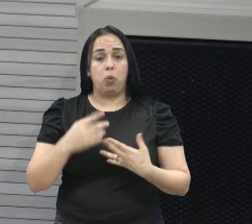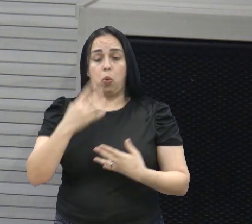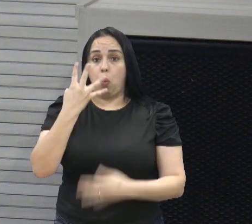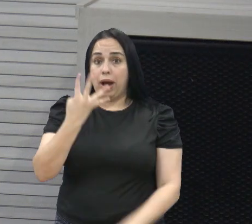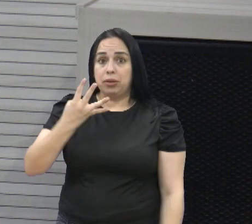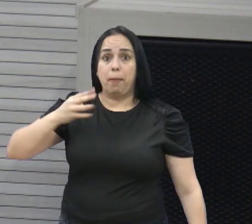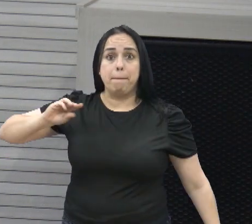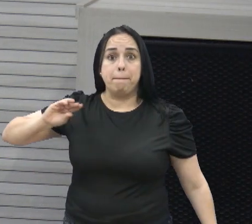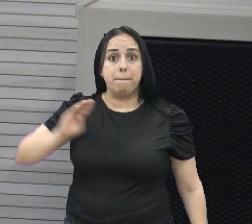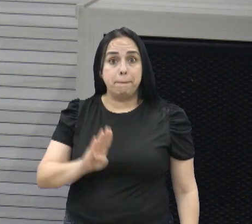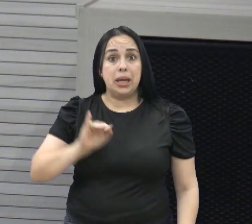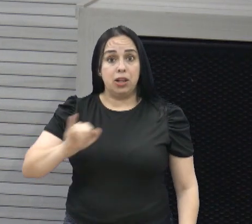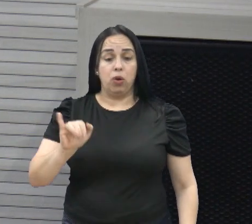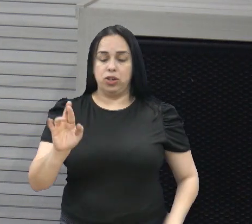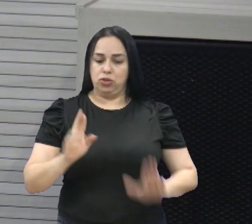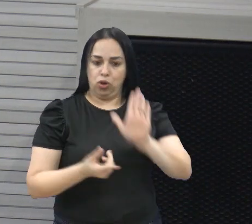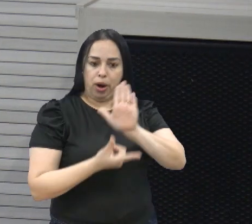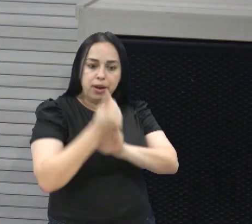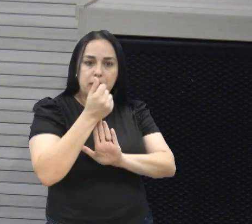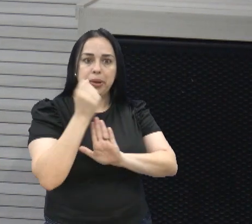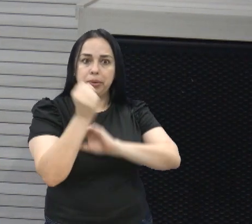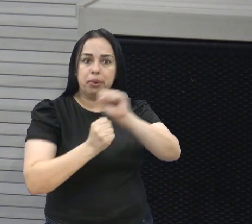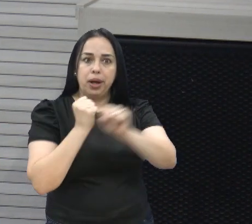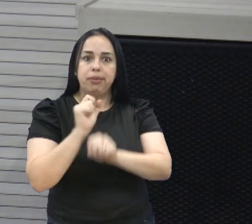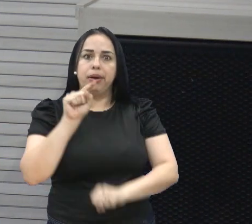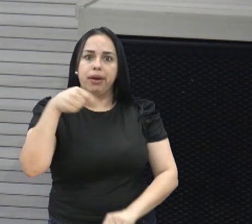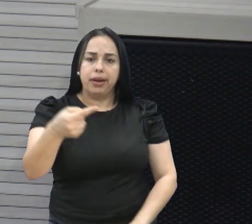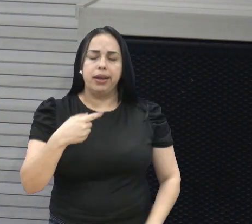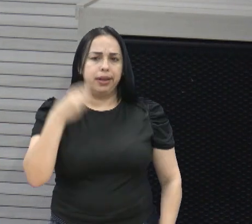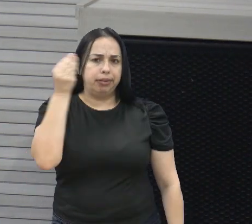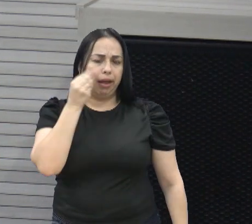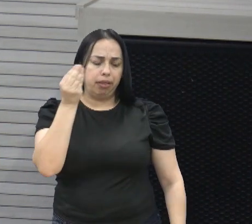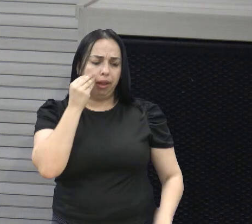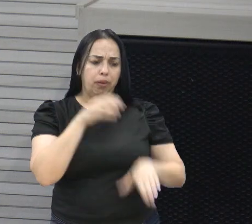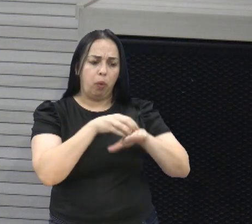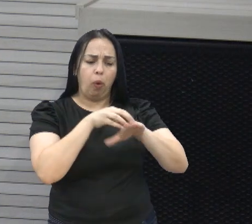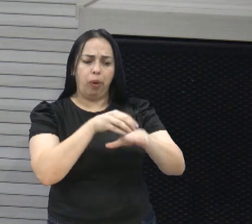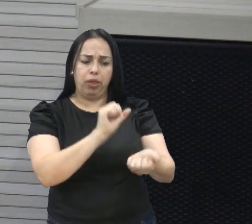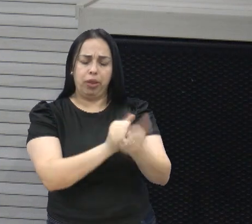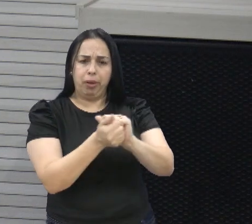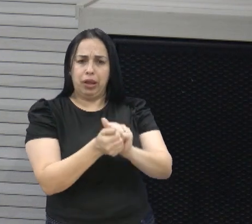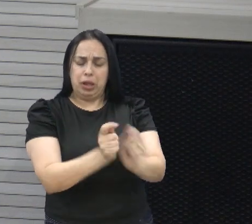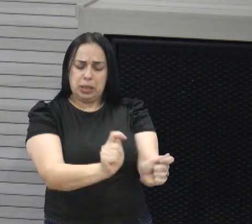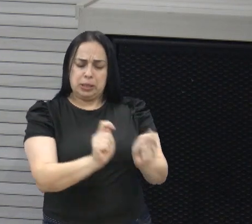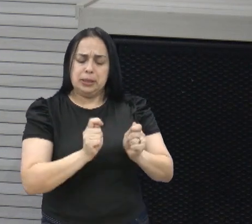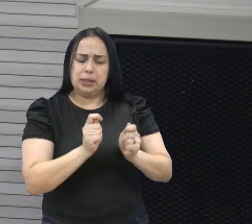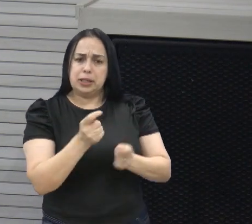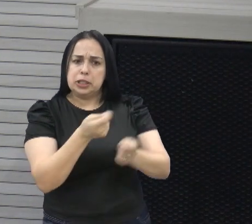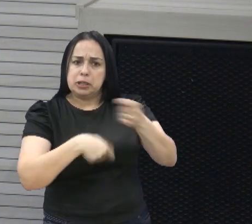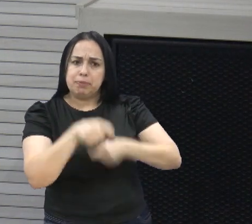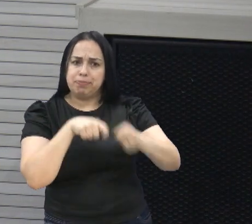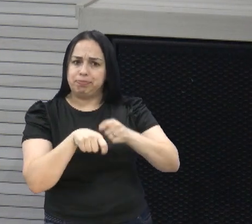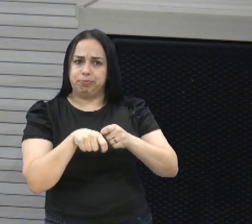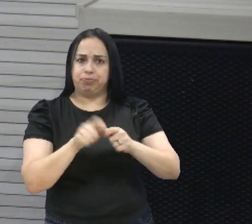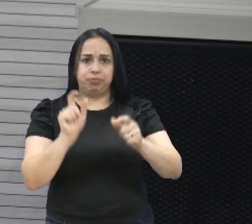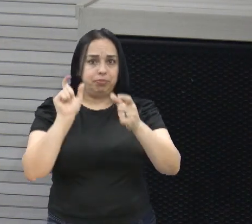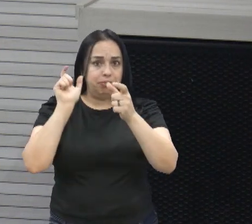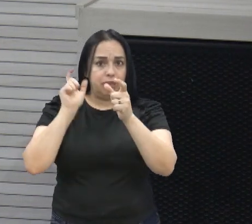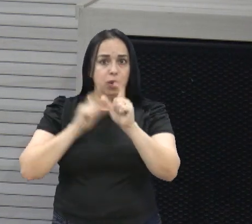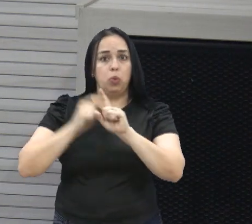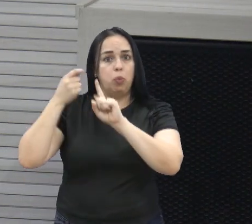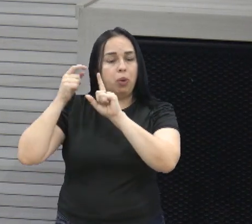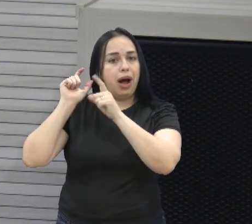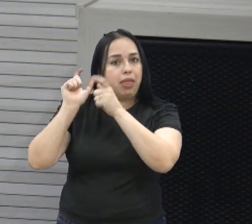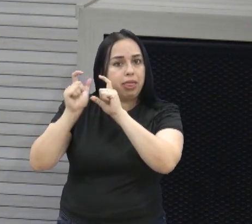300 de orçamento aí, e ficar economizando dinheiro com transporte adaptado com crianças com uma síndrome tão importante, com